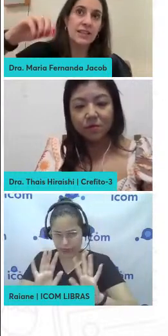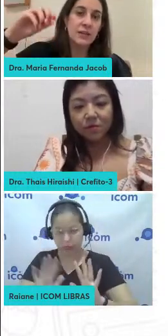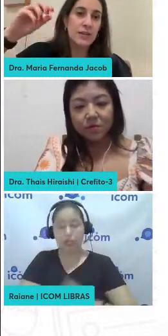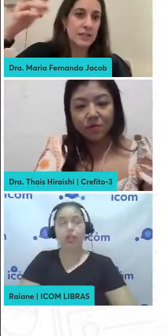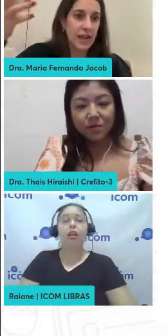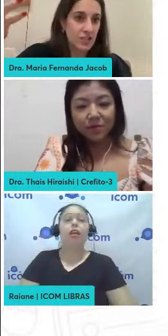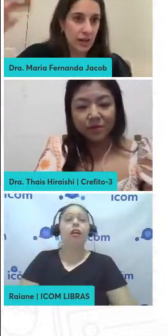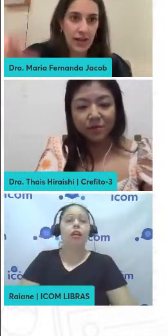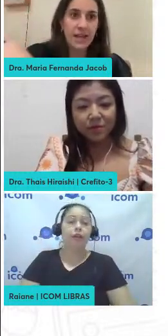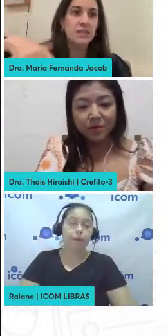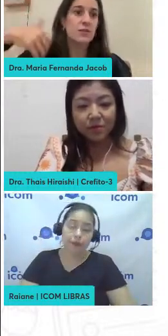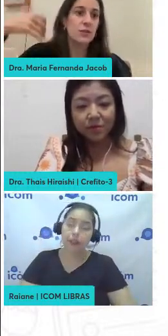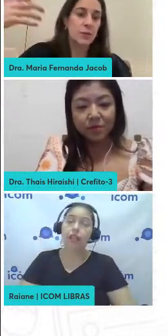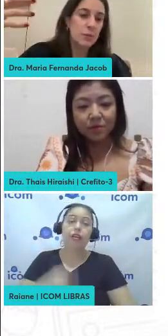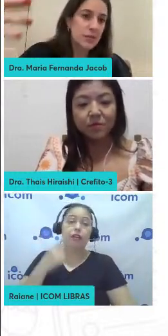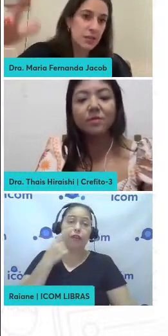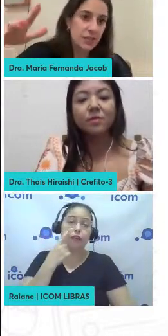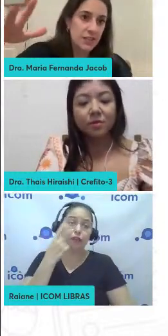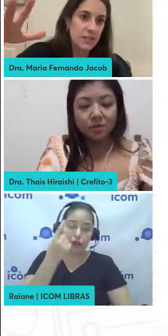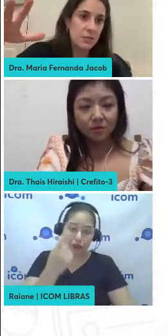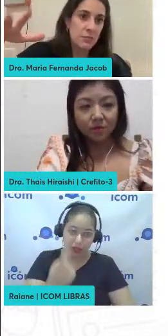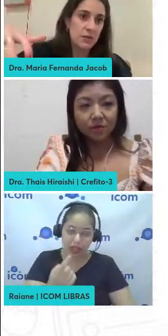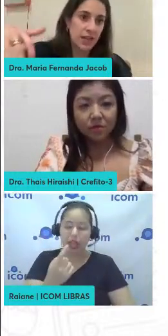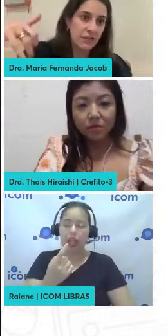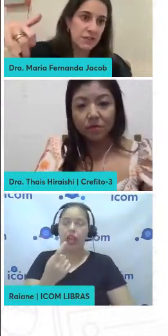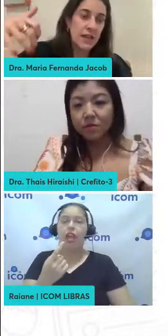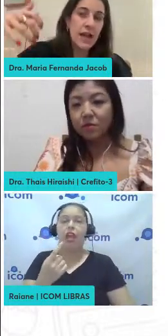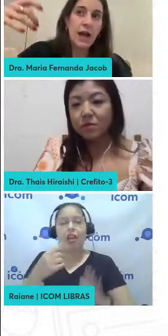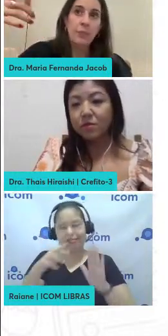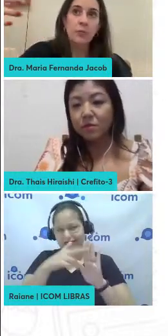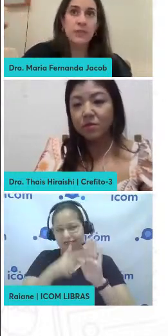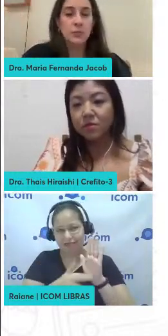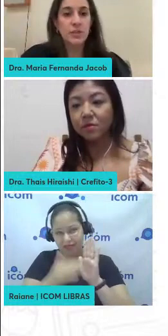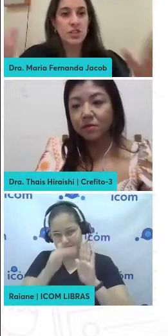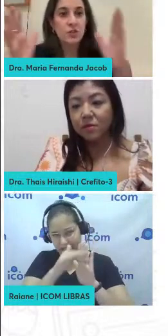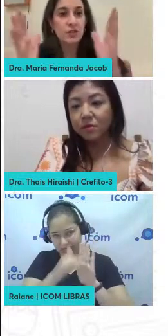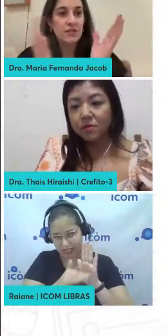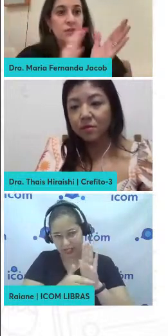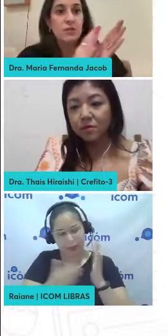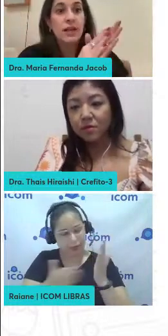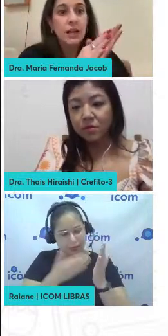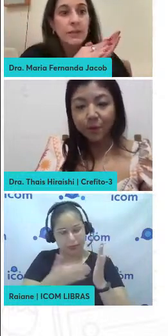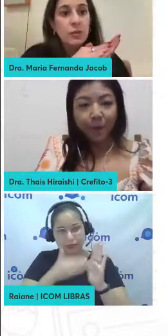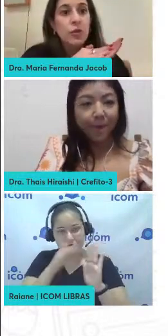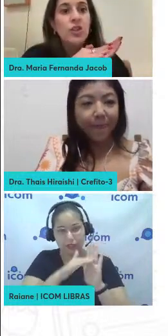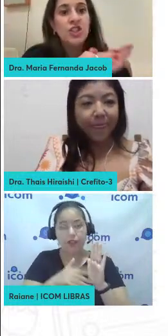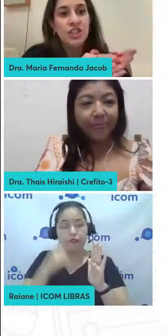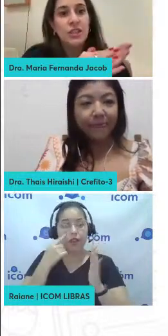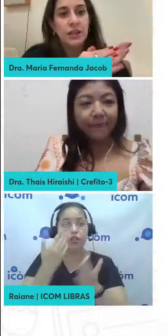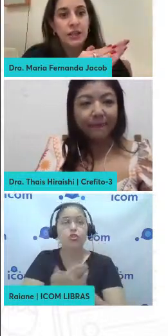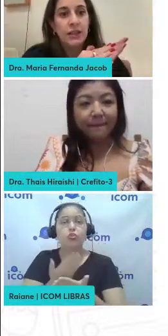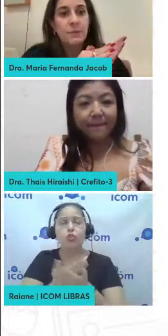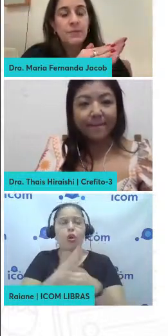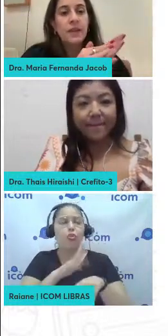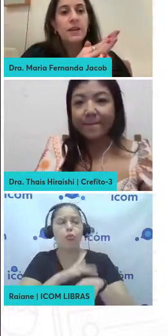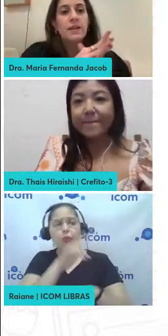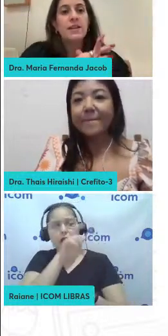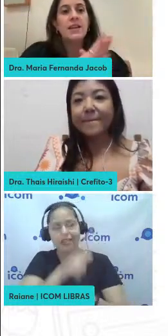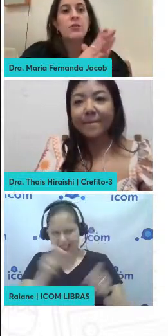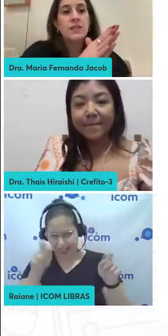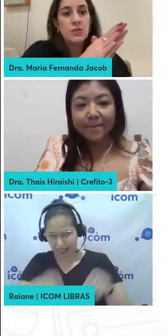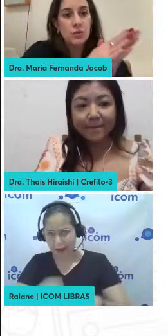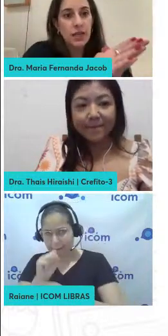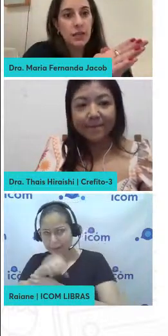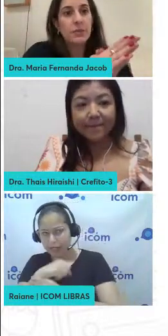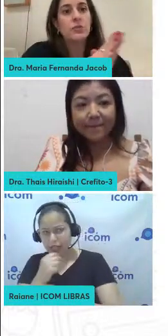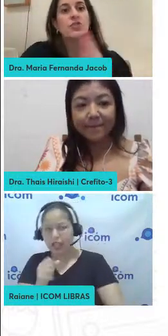vê daí são as guidelines ou as próprias referências bibliográficas apontando para a gente quando você vai estudar aquela patologia, né? E